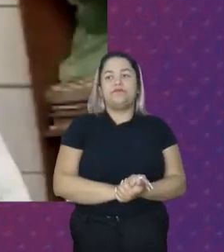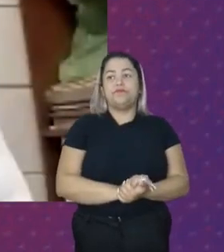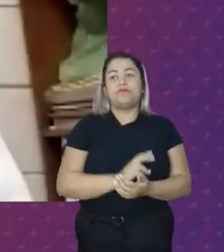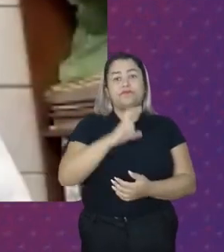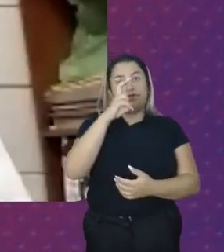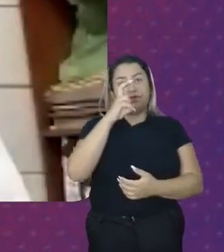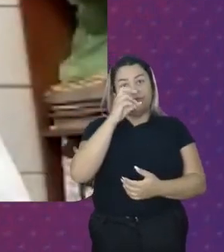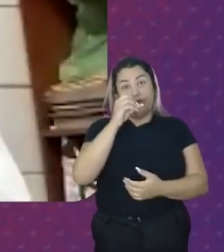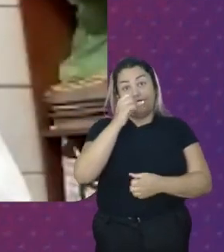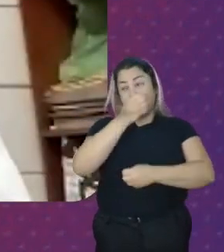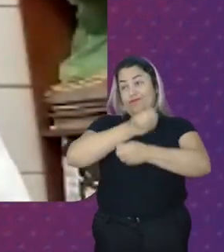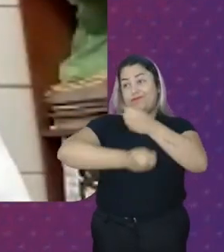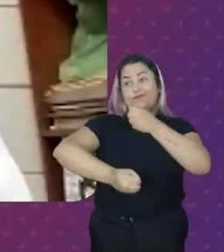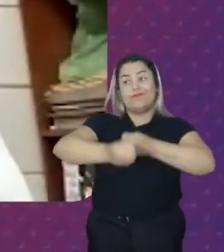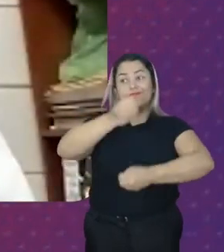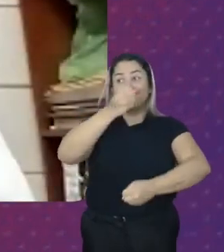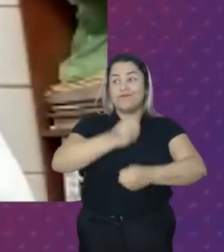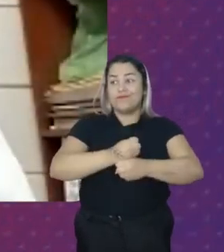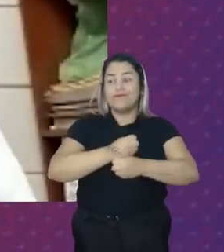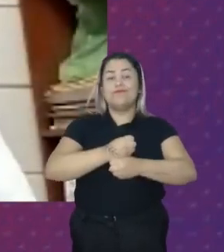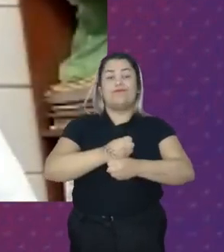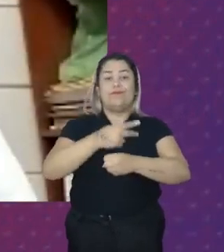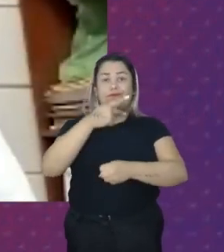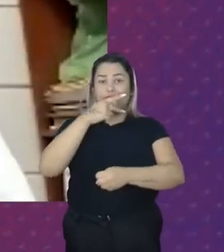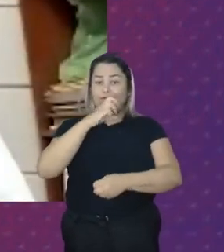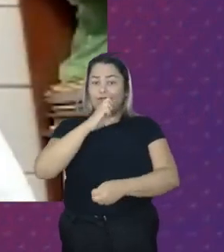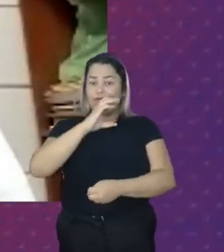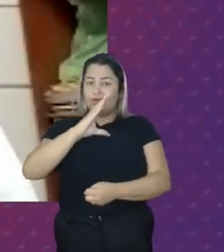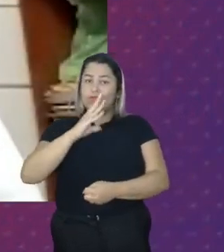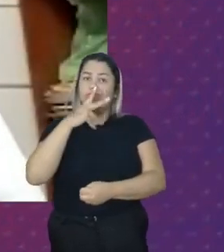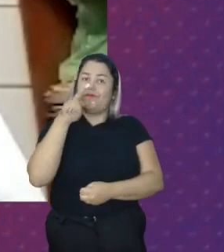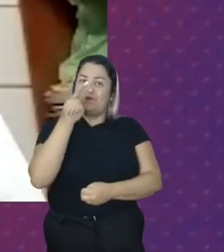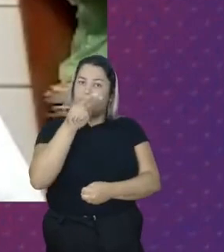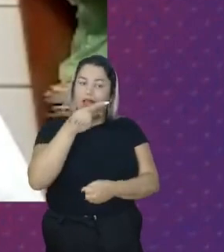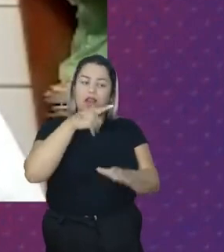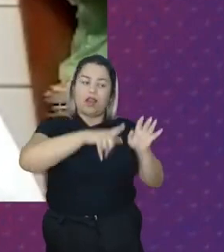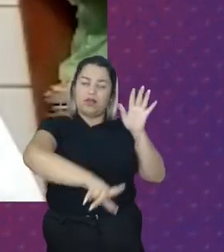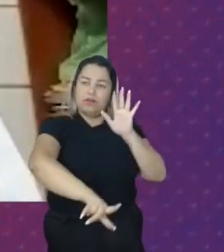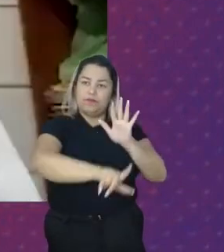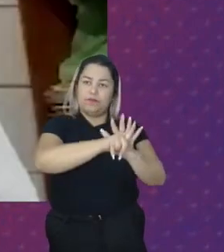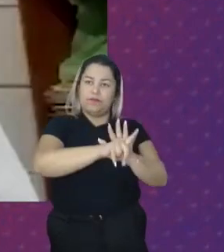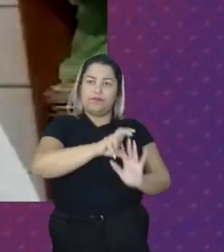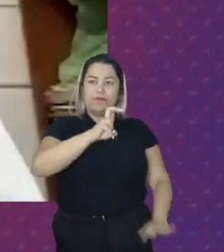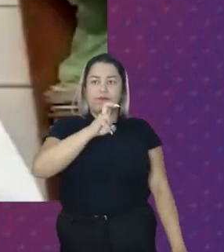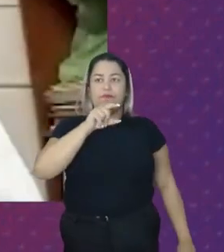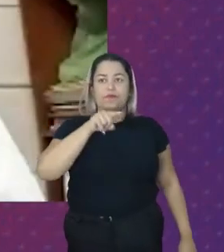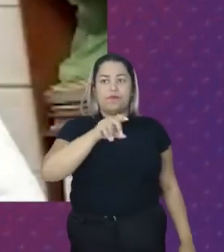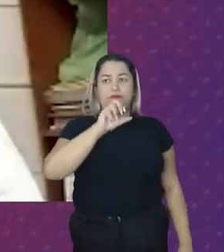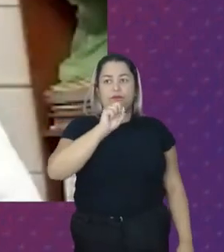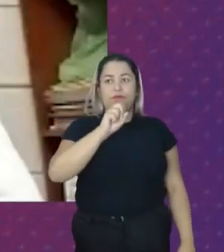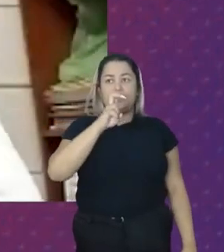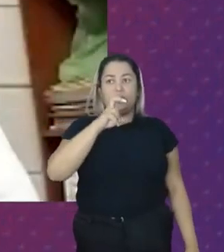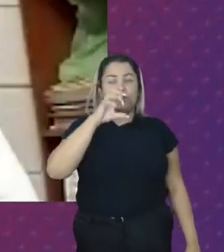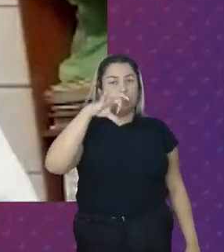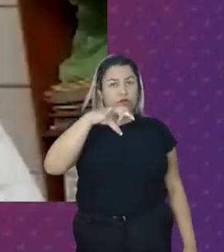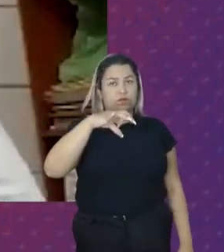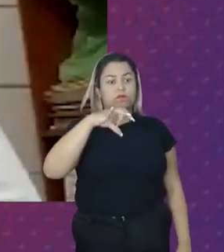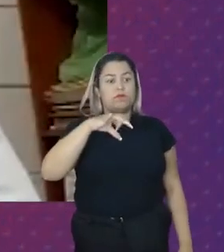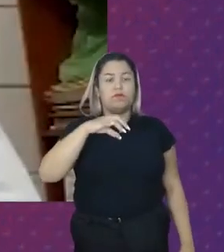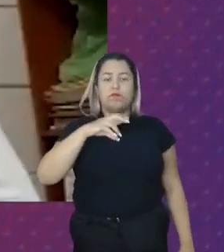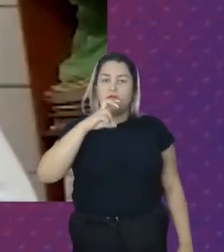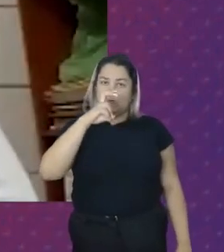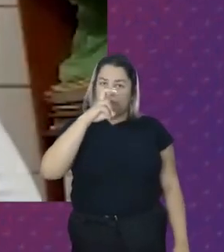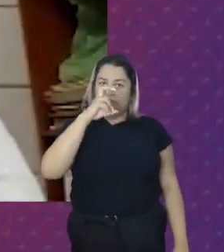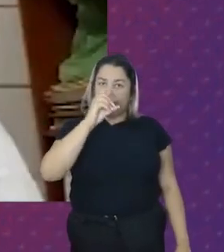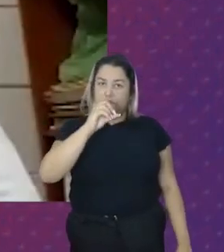50 anos atrás Eu não poderia falar Uma PEC Sem falar Da lei 5.859 Que também está Completando